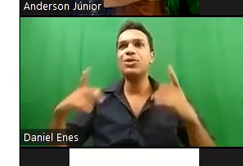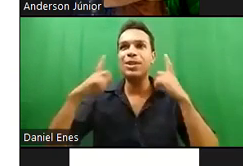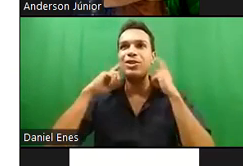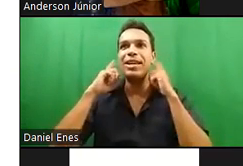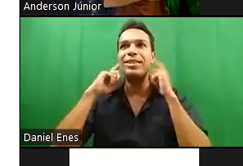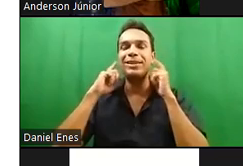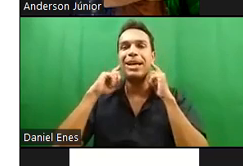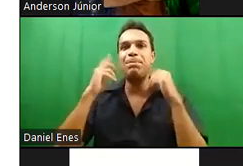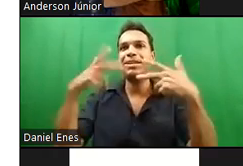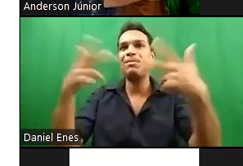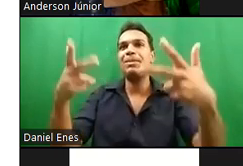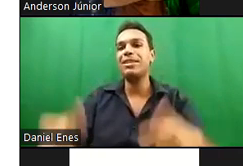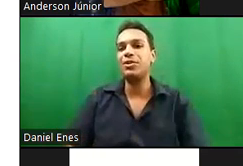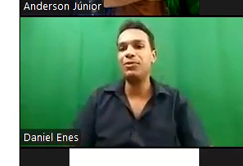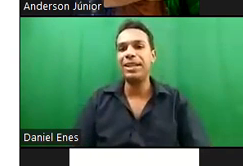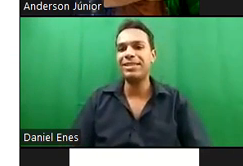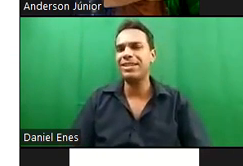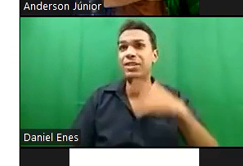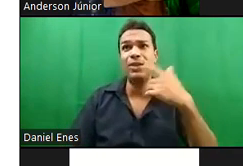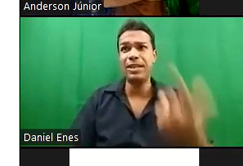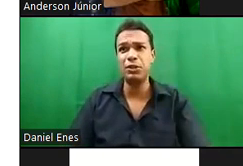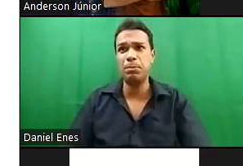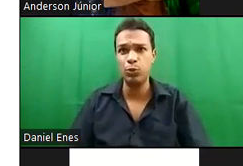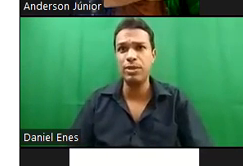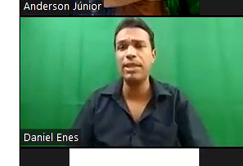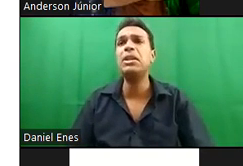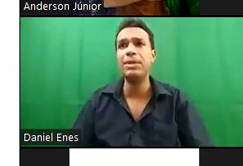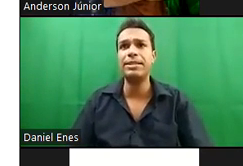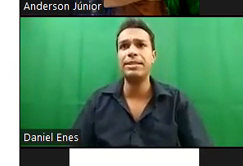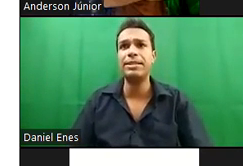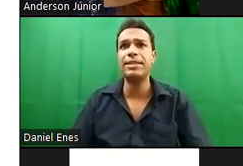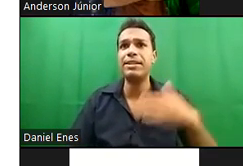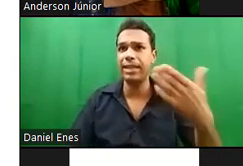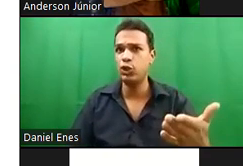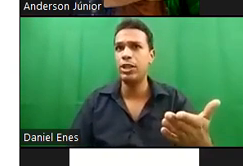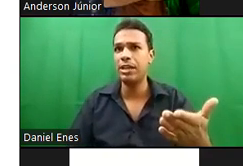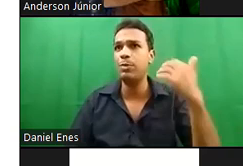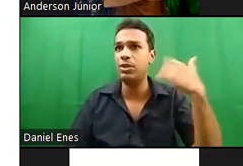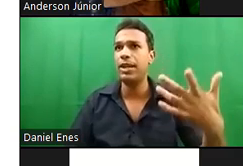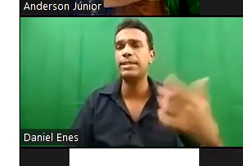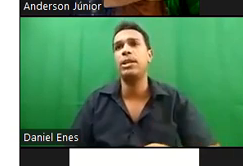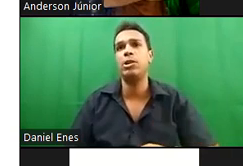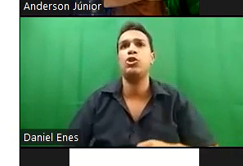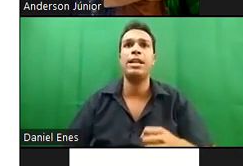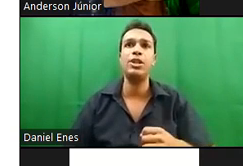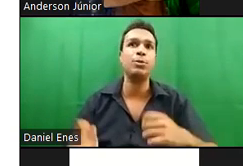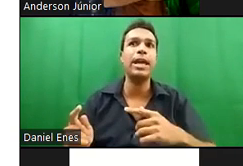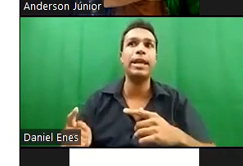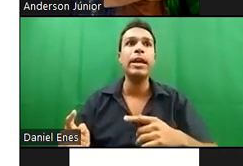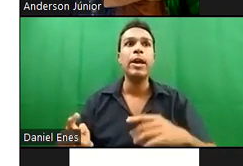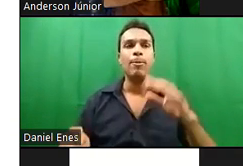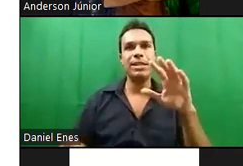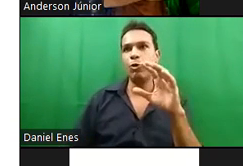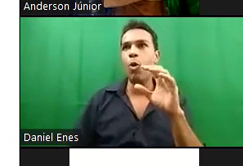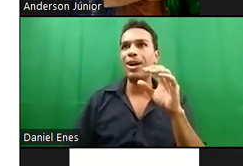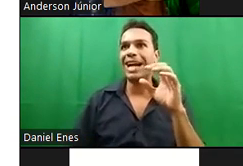é isso, a gente tem que treinar e perceber essas diferenças. Eles têm diferença de pronúncia. Na língua de sinais tem regionalismo de diferença? No regionalismo? Tem.